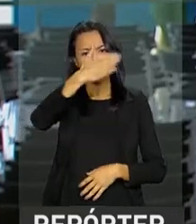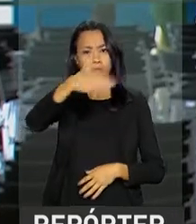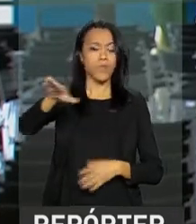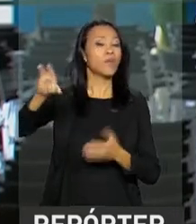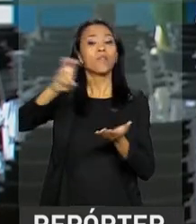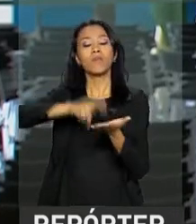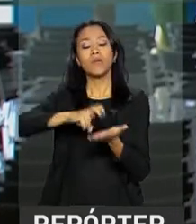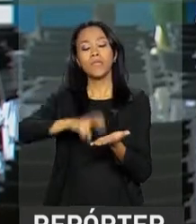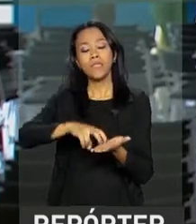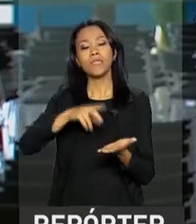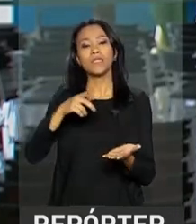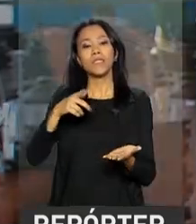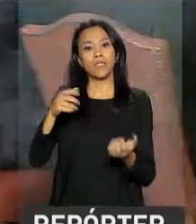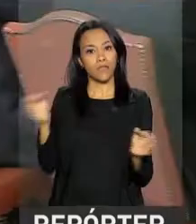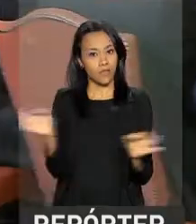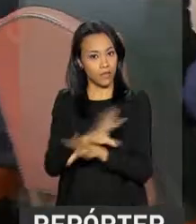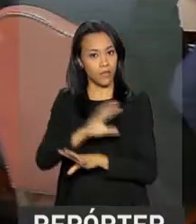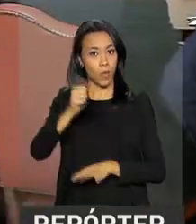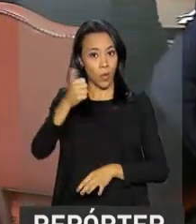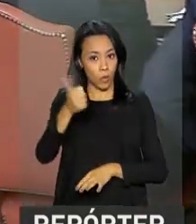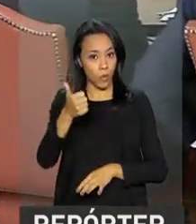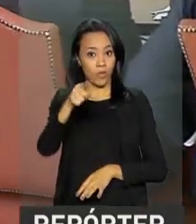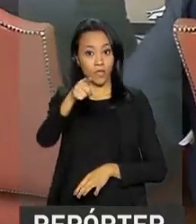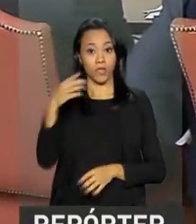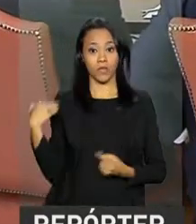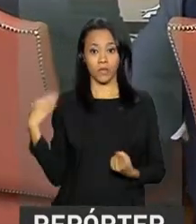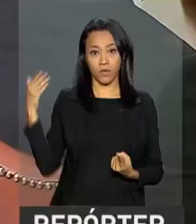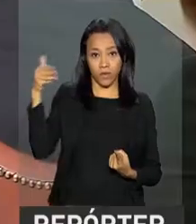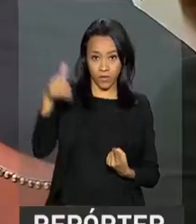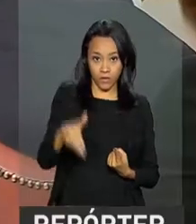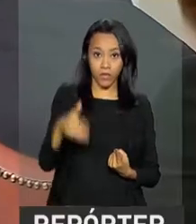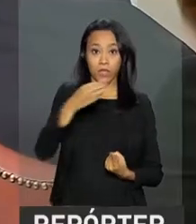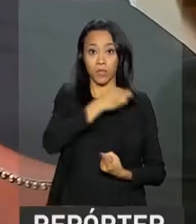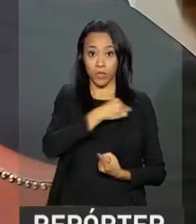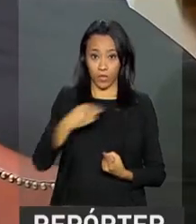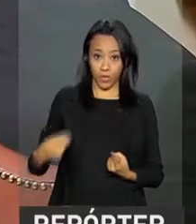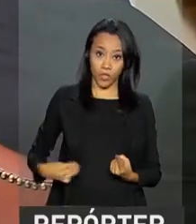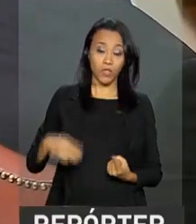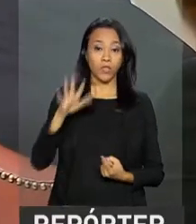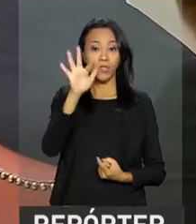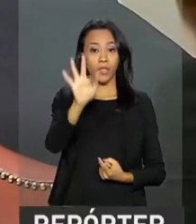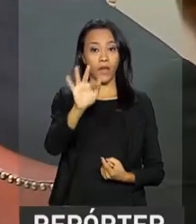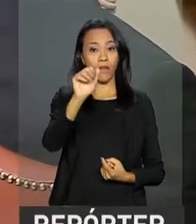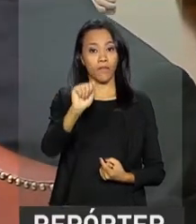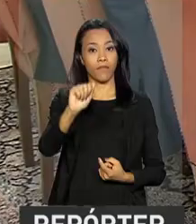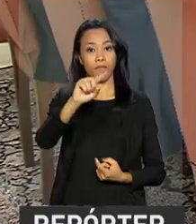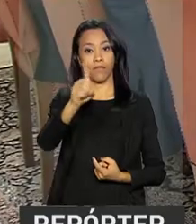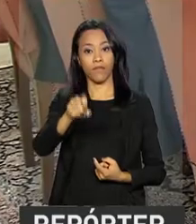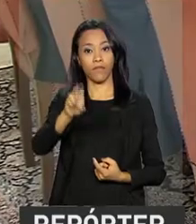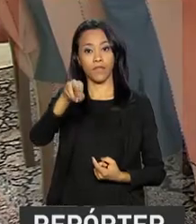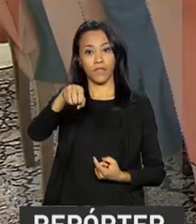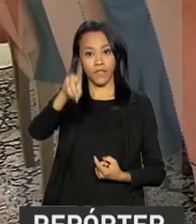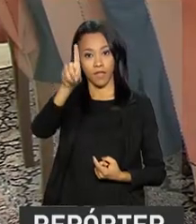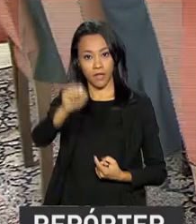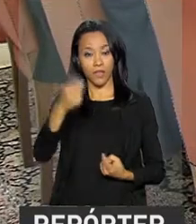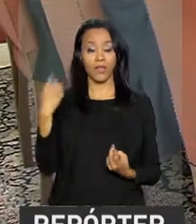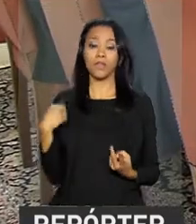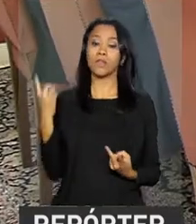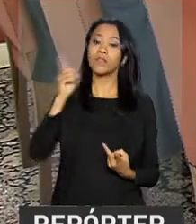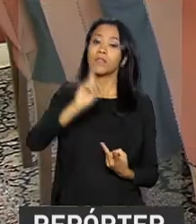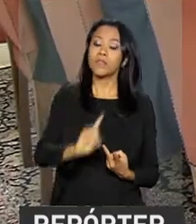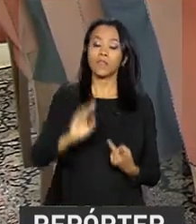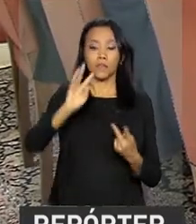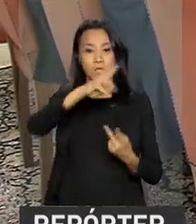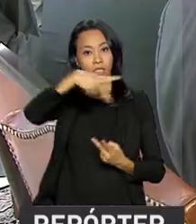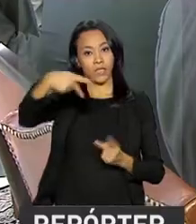11 e contou com a participação além do ministro é da fazenda henrique meirelles e do presidente da câmara rodrigo maia estavam